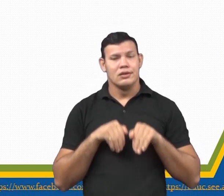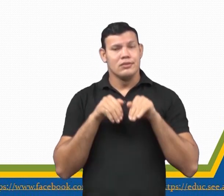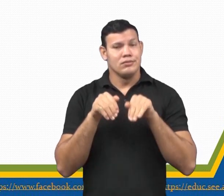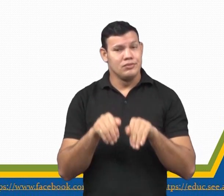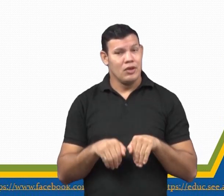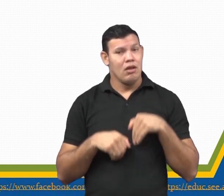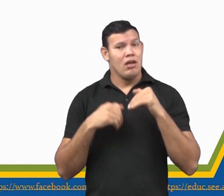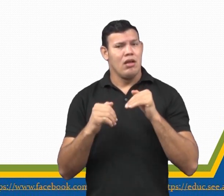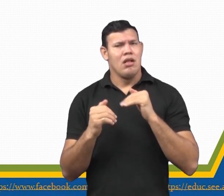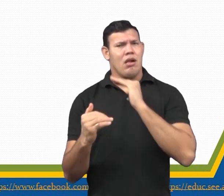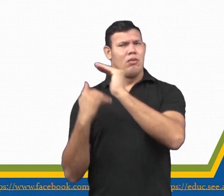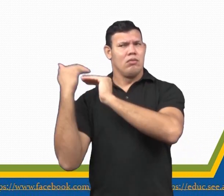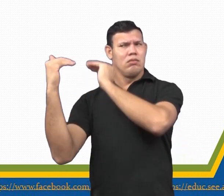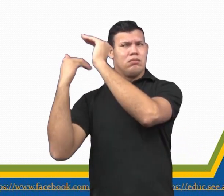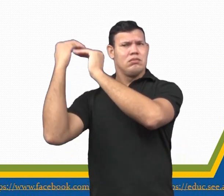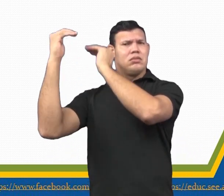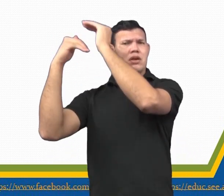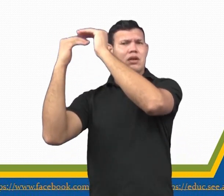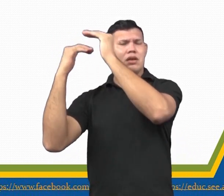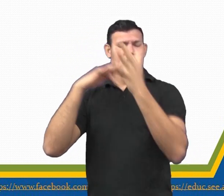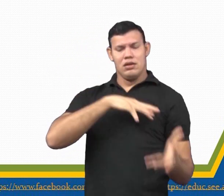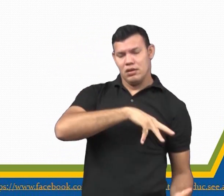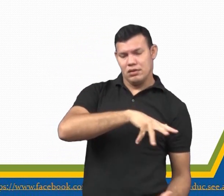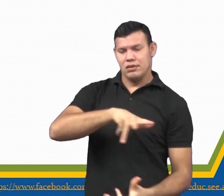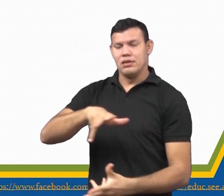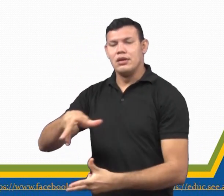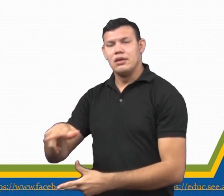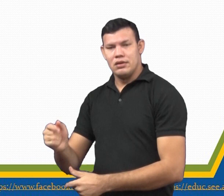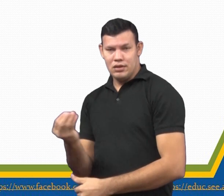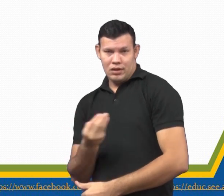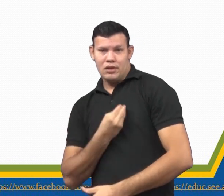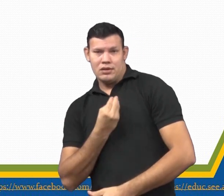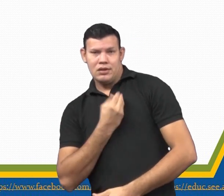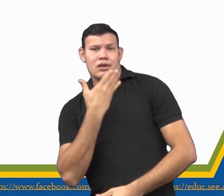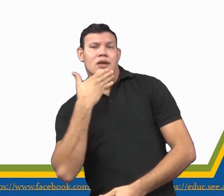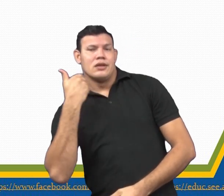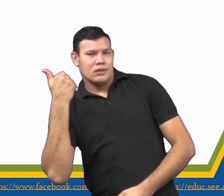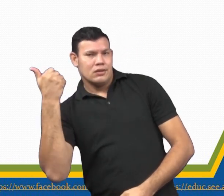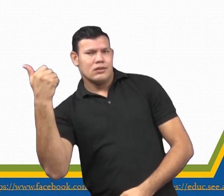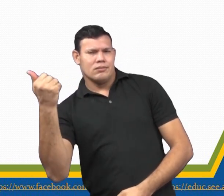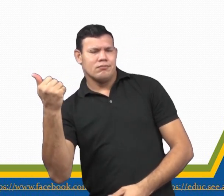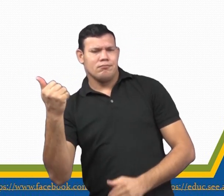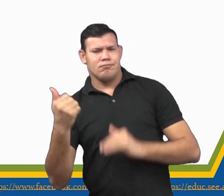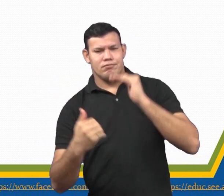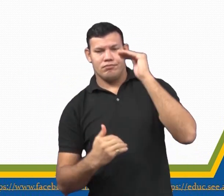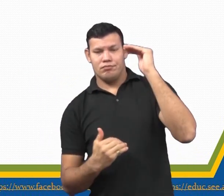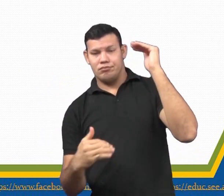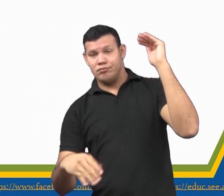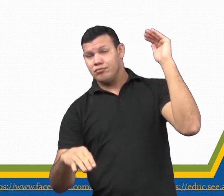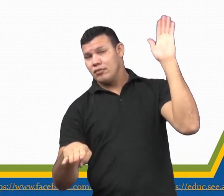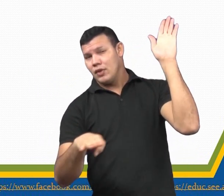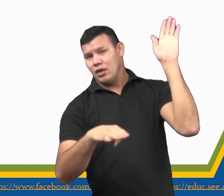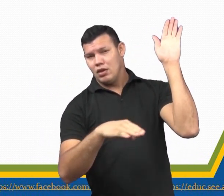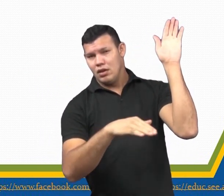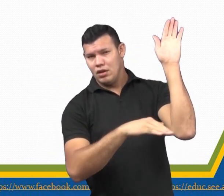Desenvolvimento Humano Mundial. Então, olhando de cima para baixo, eu tenho primeiramente a Noruega